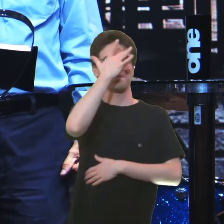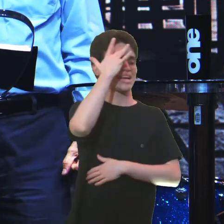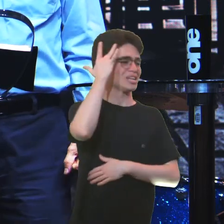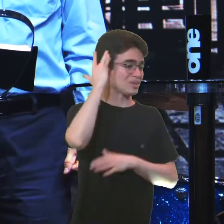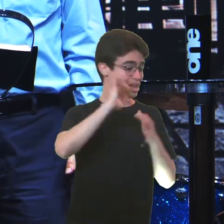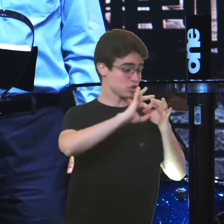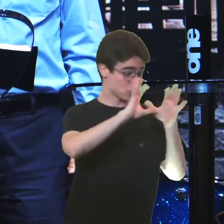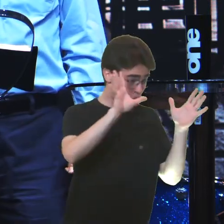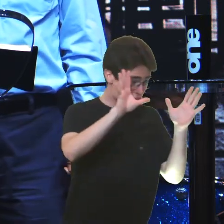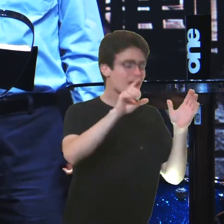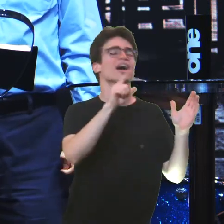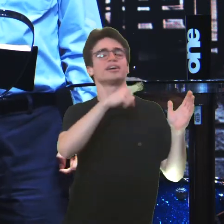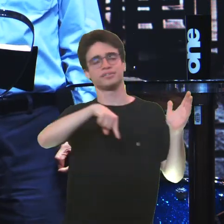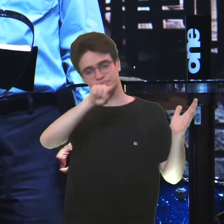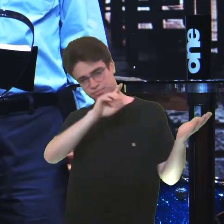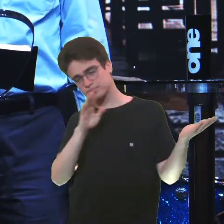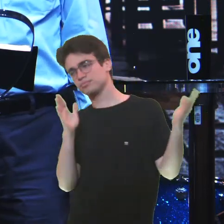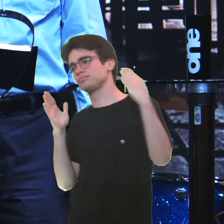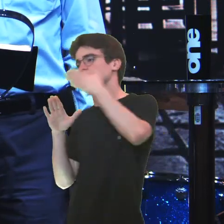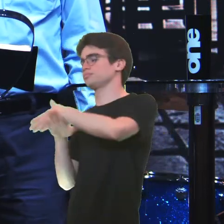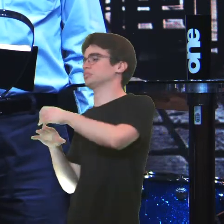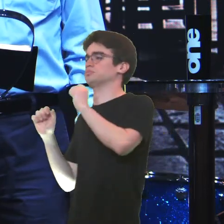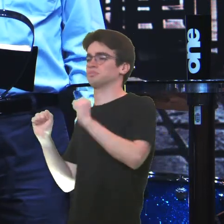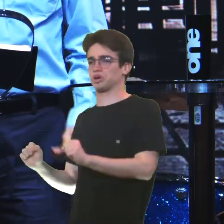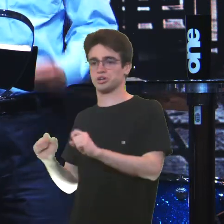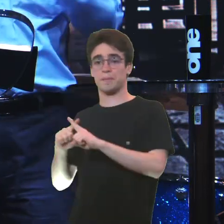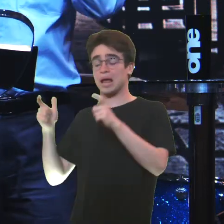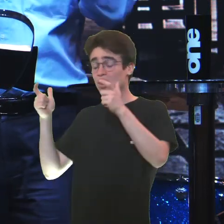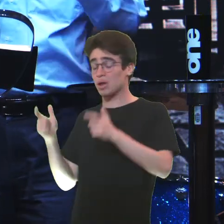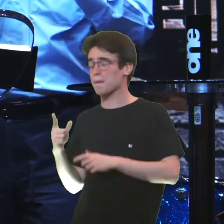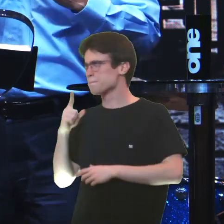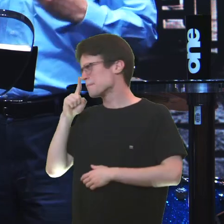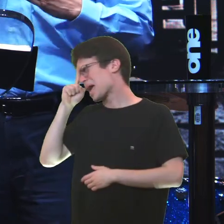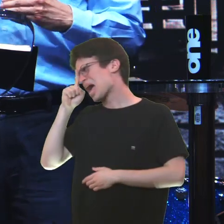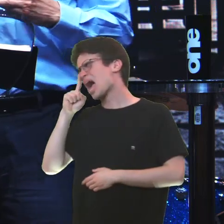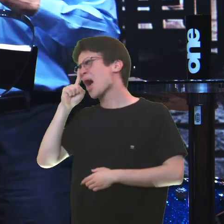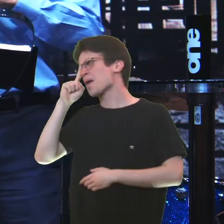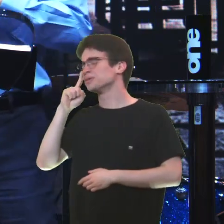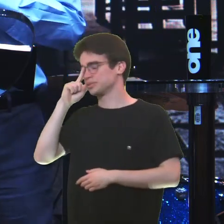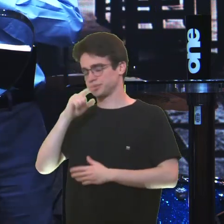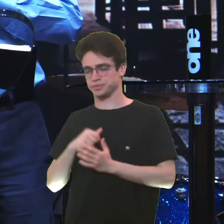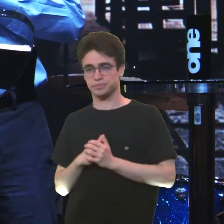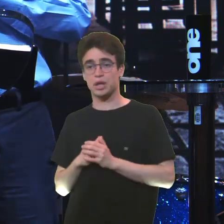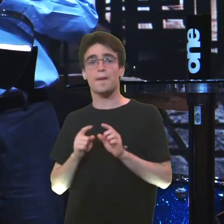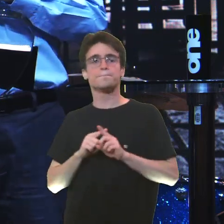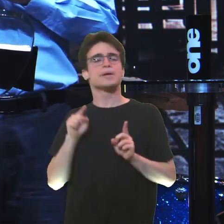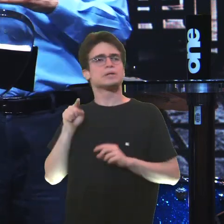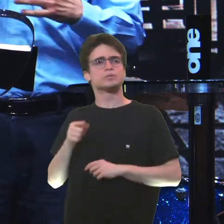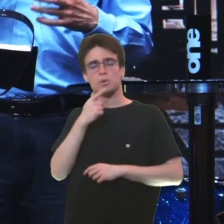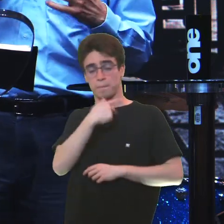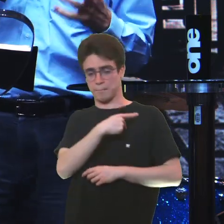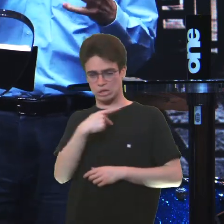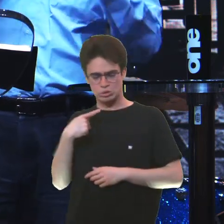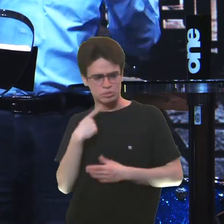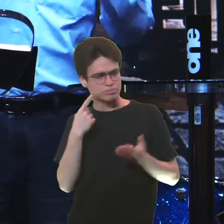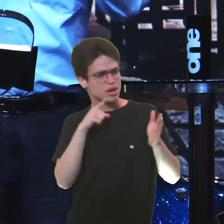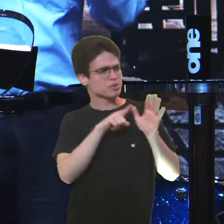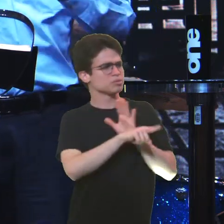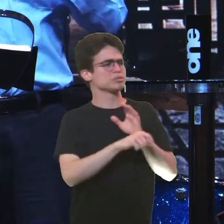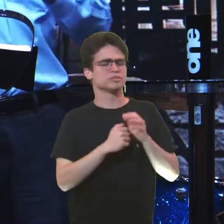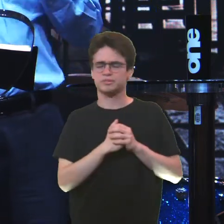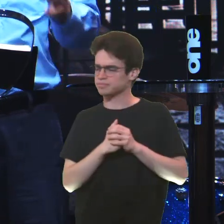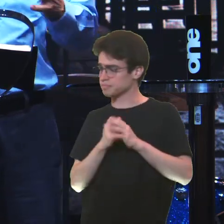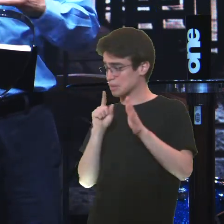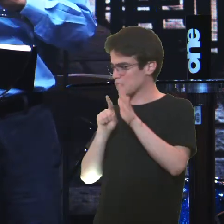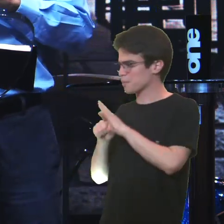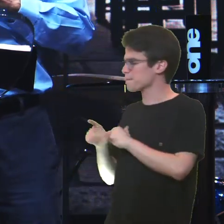conseguia entrar a não ser os moradores daquela região. Y la pregunta que él tenía E a pergunta que ele tinha era, hermano, ¿debo